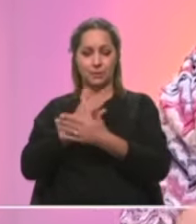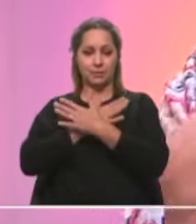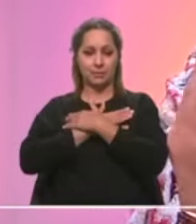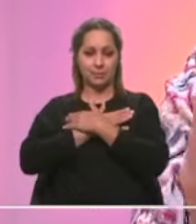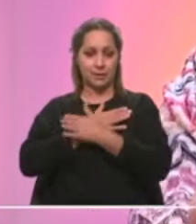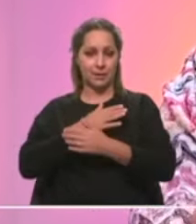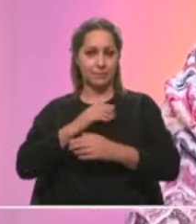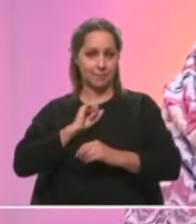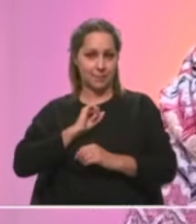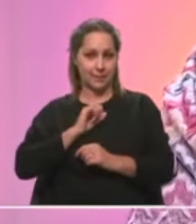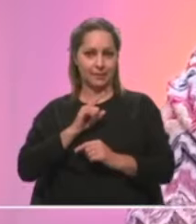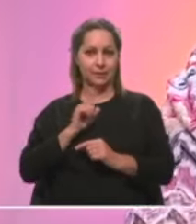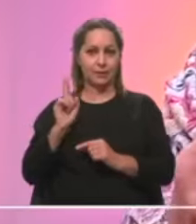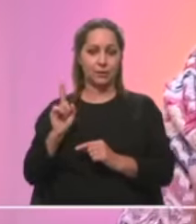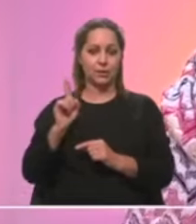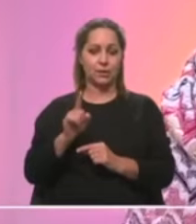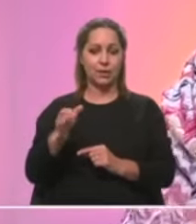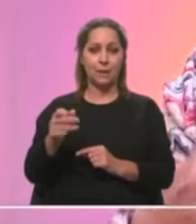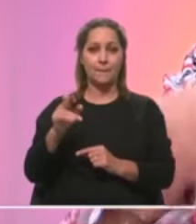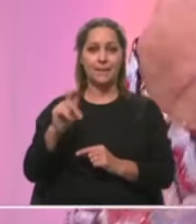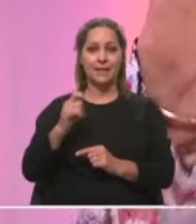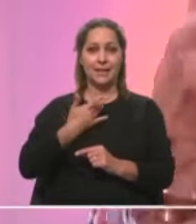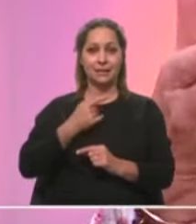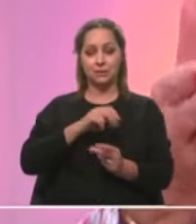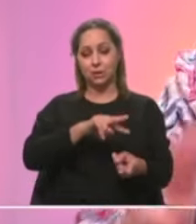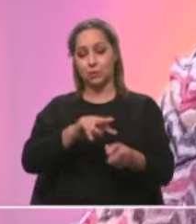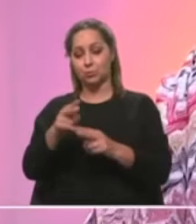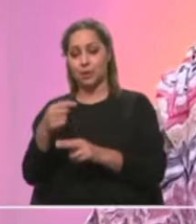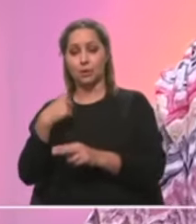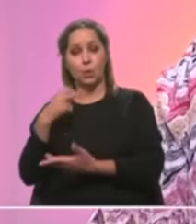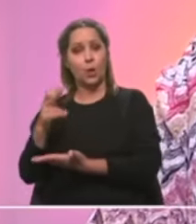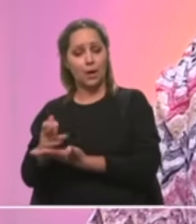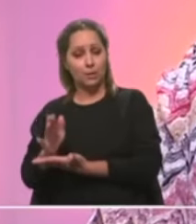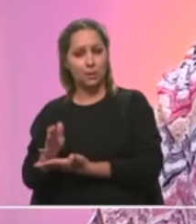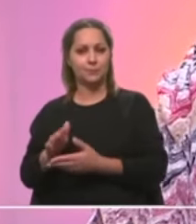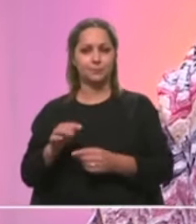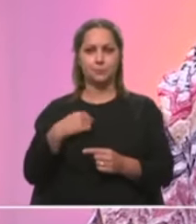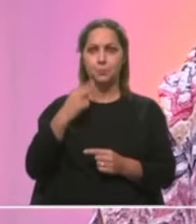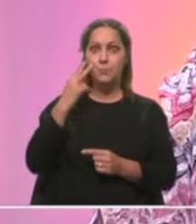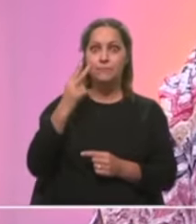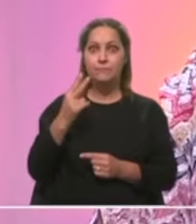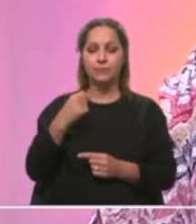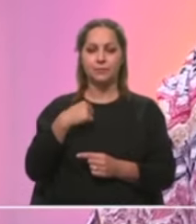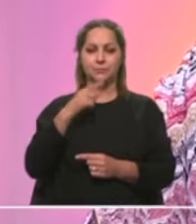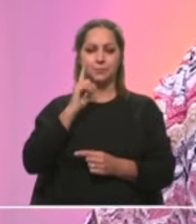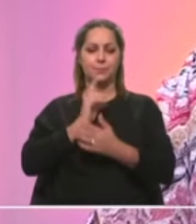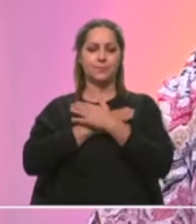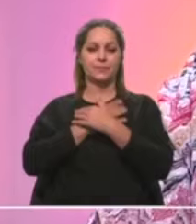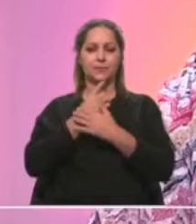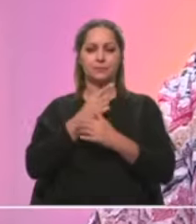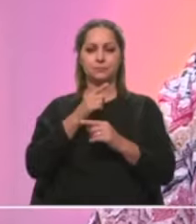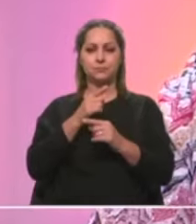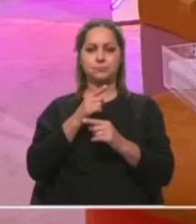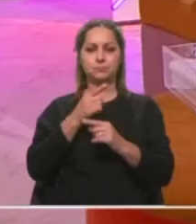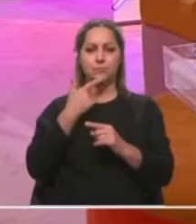ele tinha acabado de ir para a parede onde eu vivia. Tanto olhou e disse, é o Marcello. A minha amiga disse-me assim, olha, não